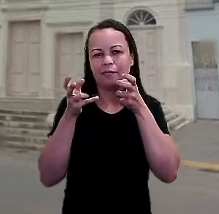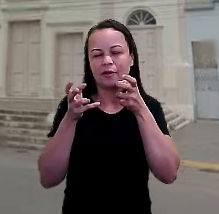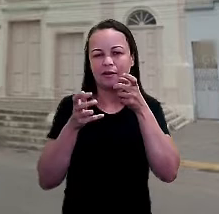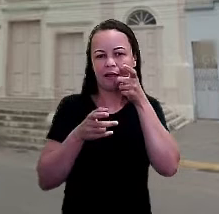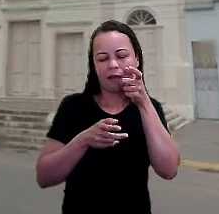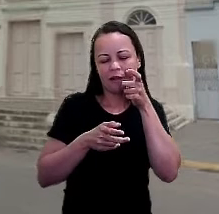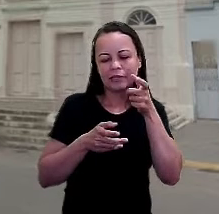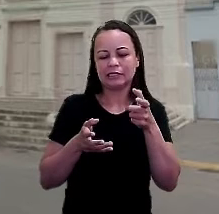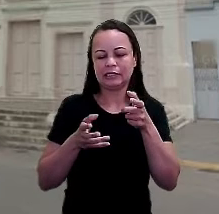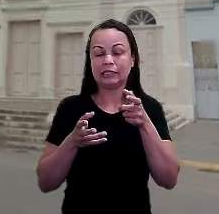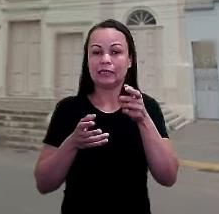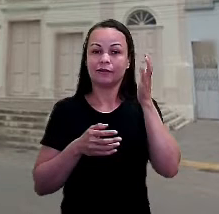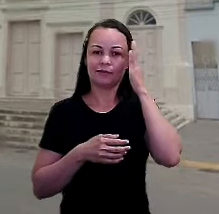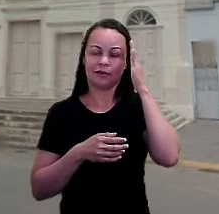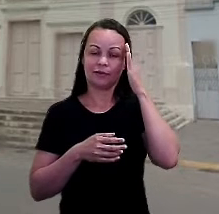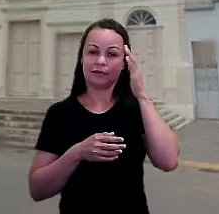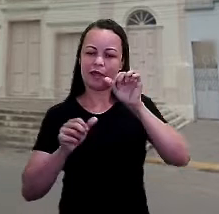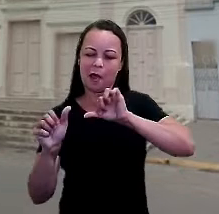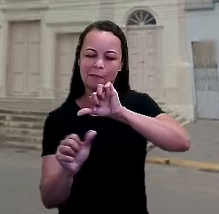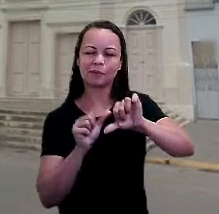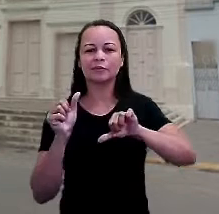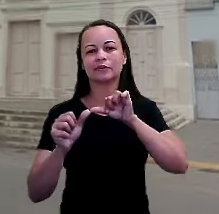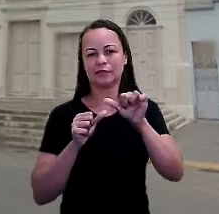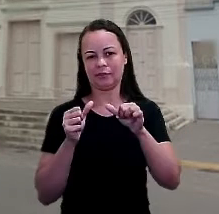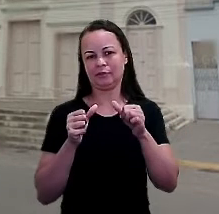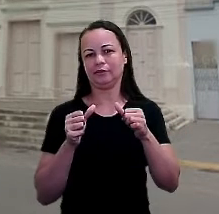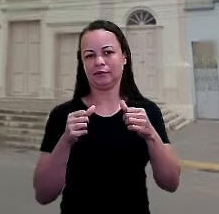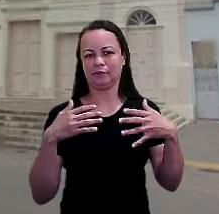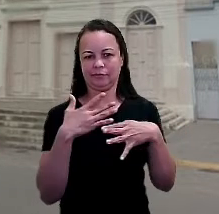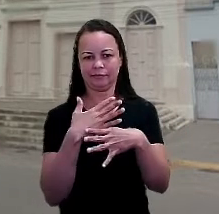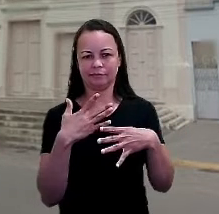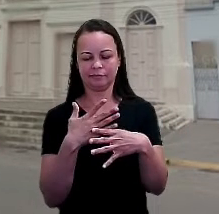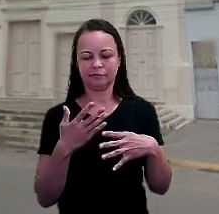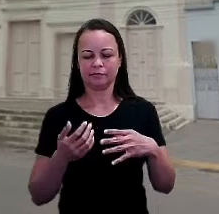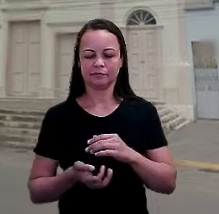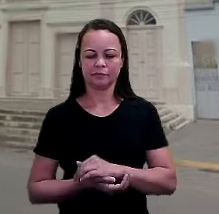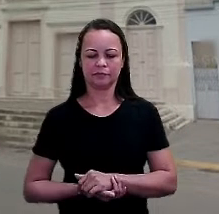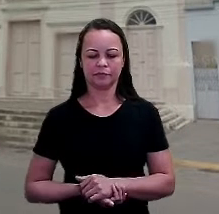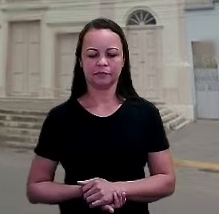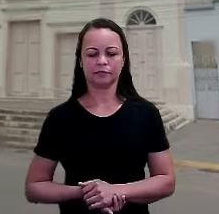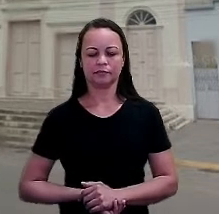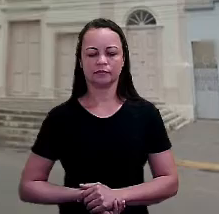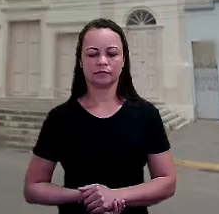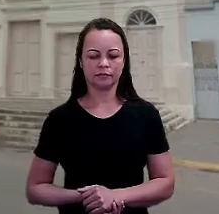a mudança que o tempo traz para a cidade.